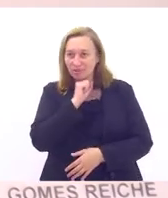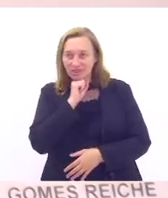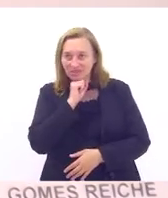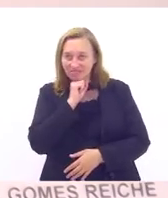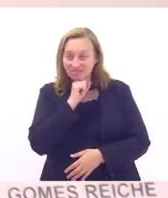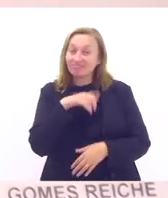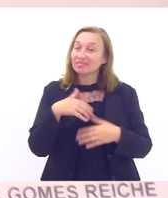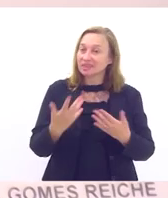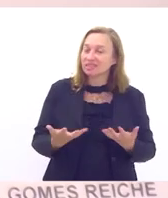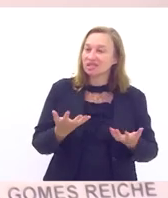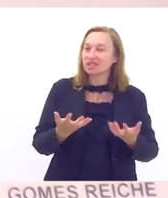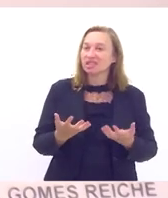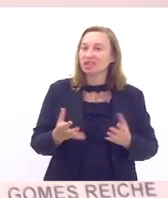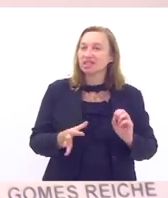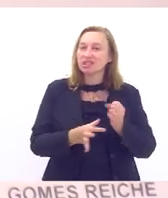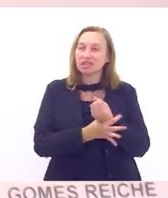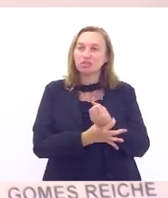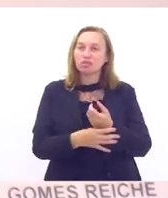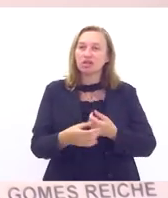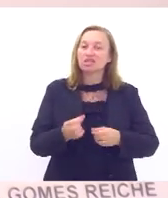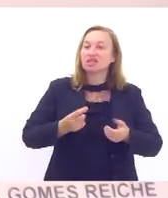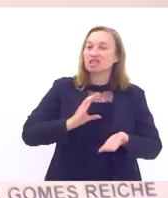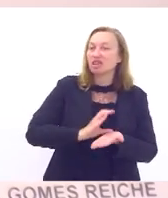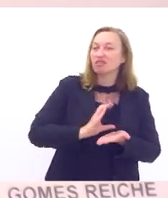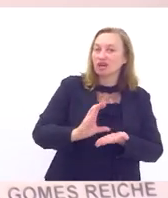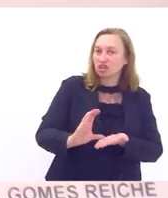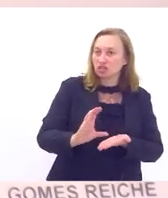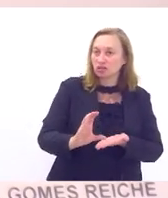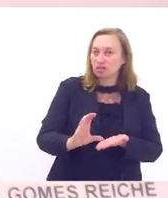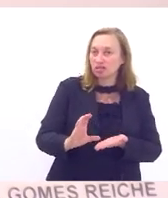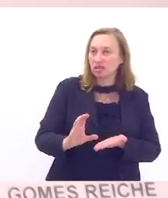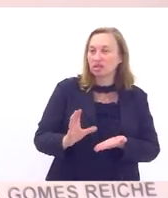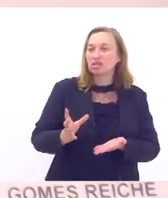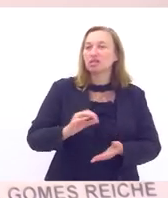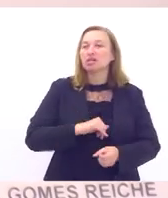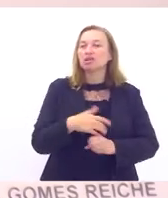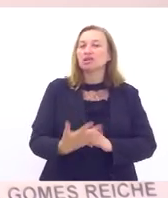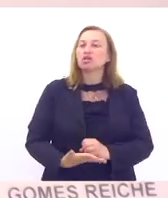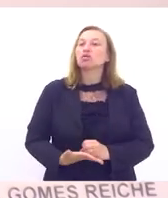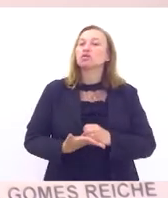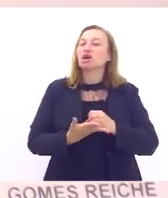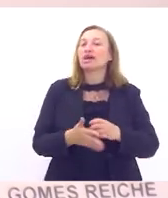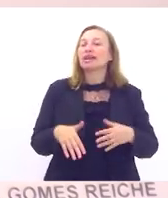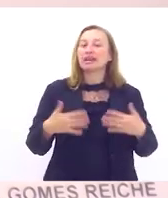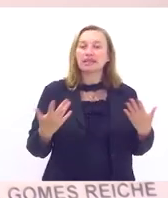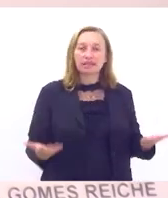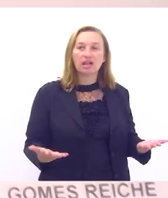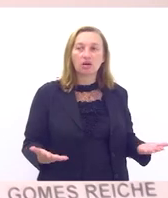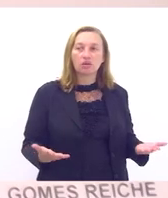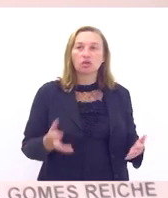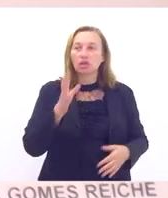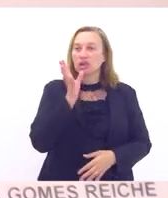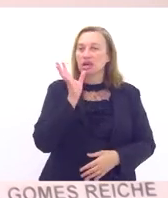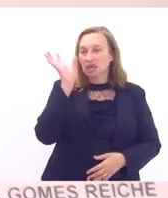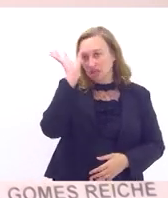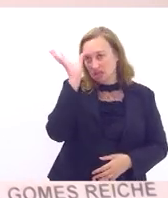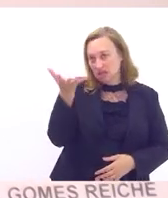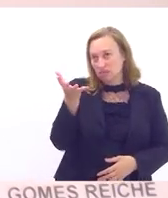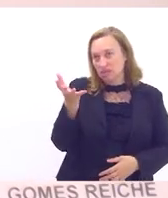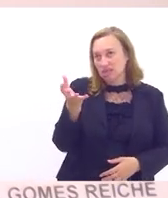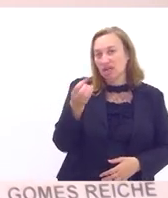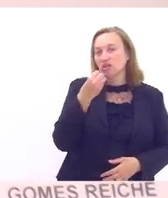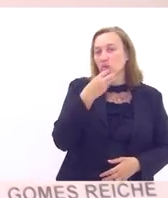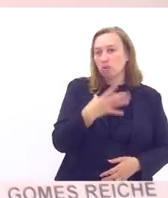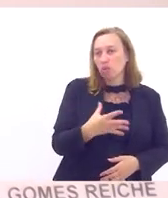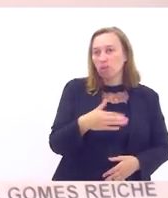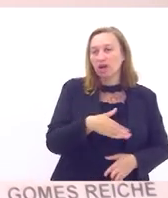né? Então, a gente quer garantir que esse investimento venha de uma forma sustentável, né? Então, trazer resultados expressivos para a